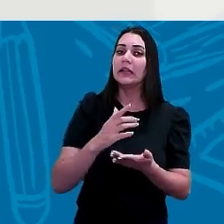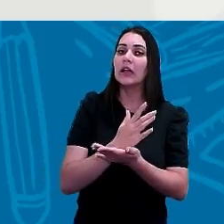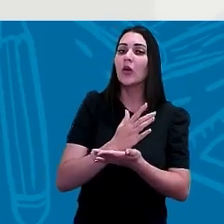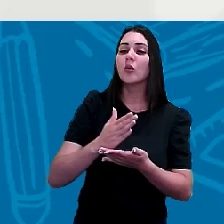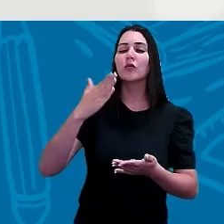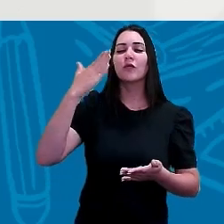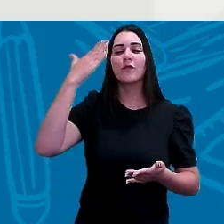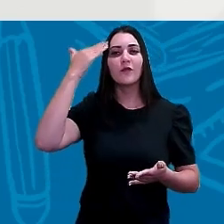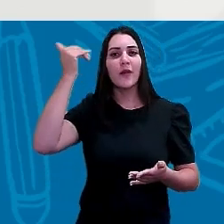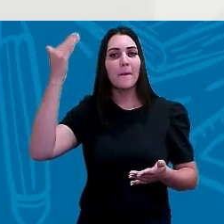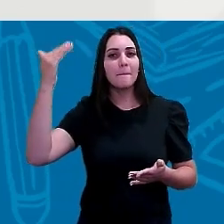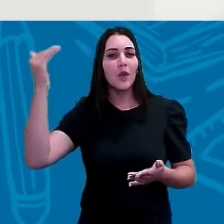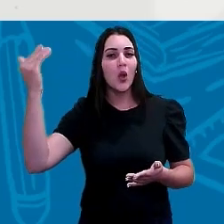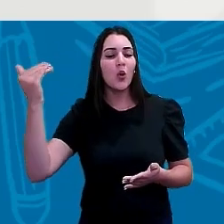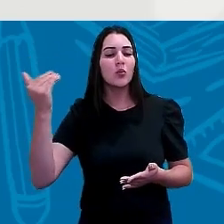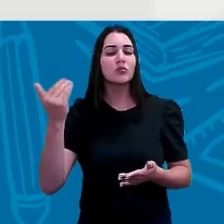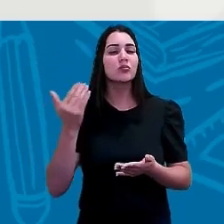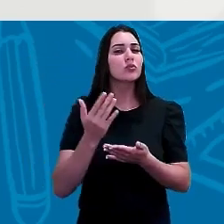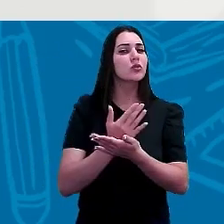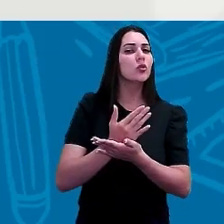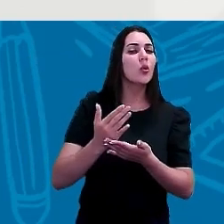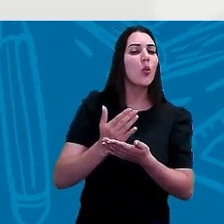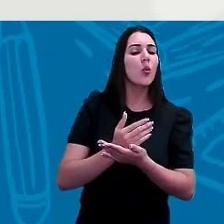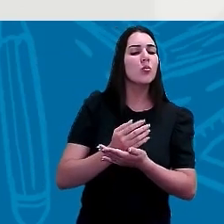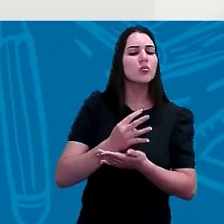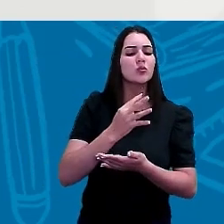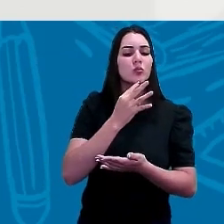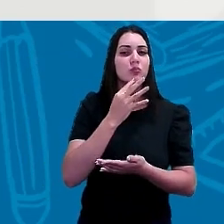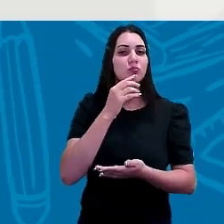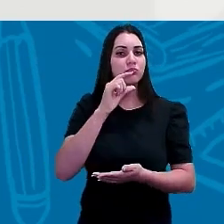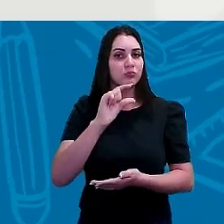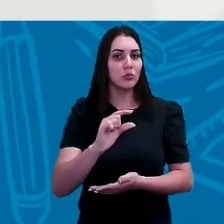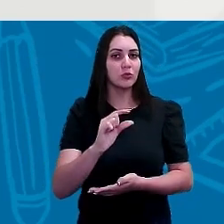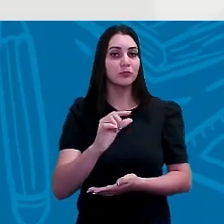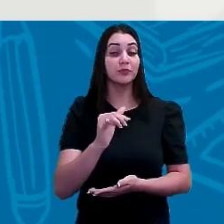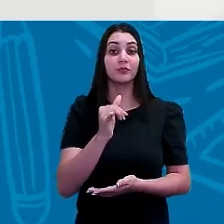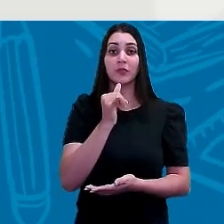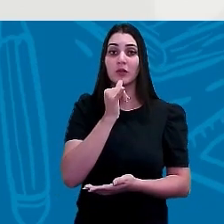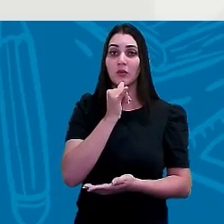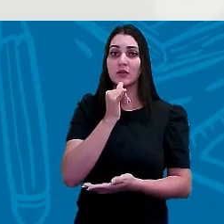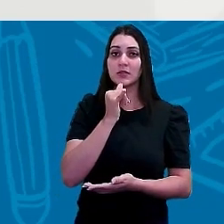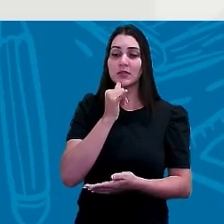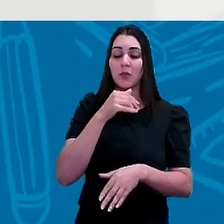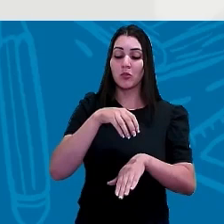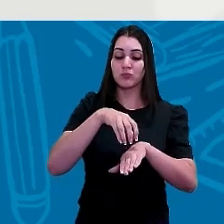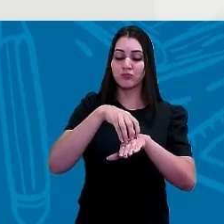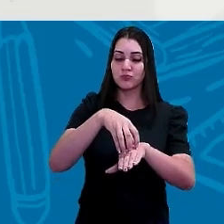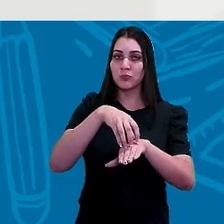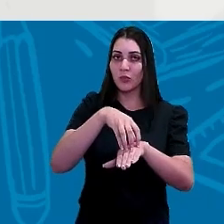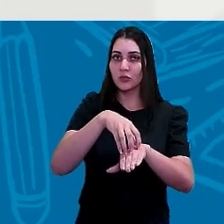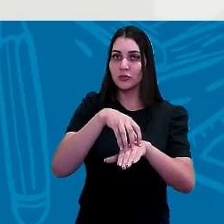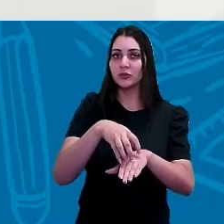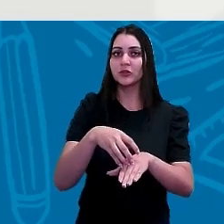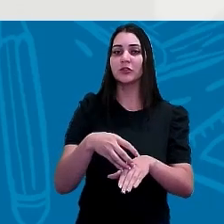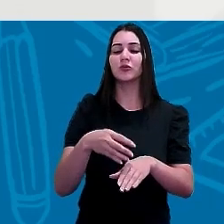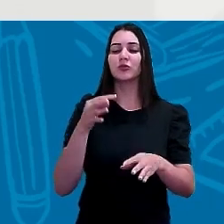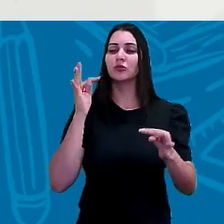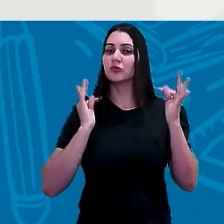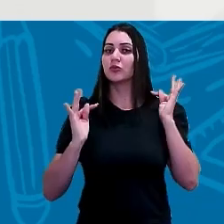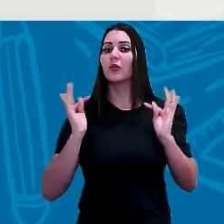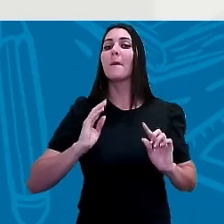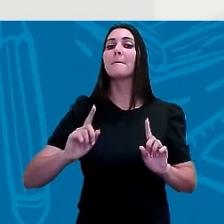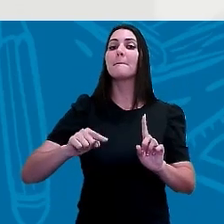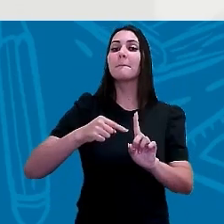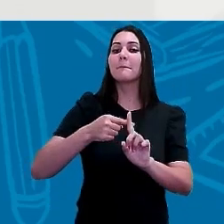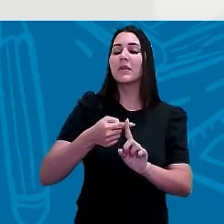outros menos conhecidos, tá certo? Então, como um exemplo de pontos turísticos mais conhecidos aqui